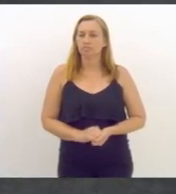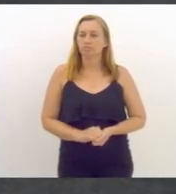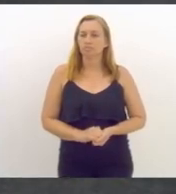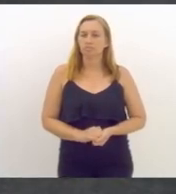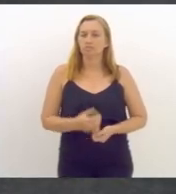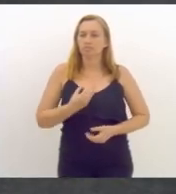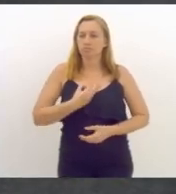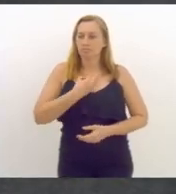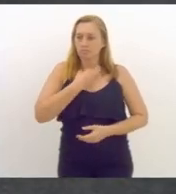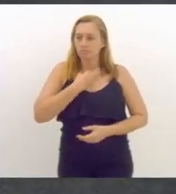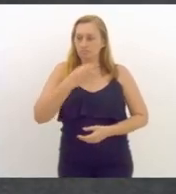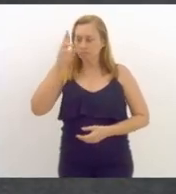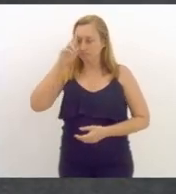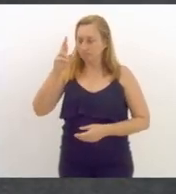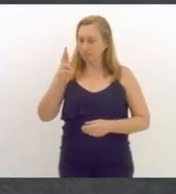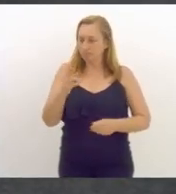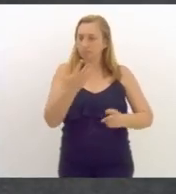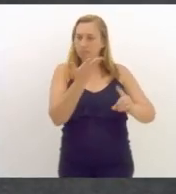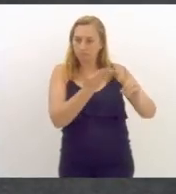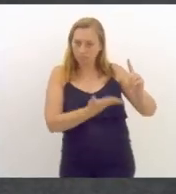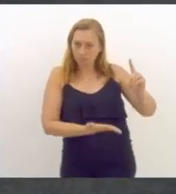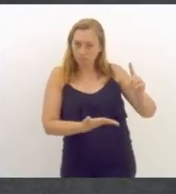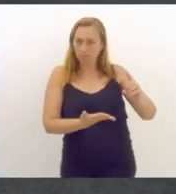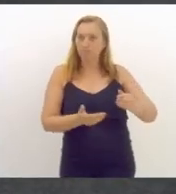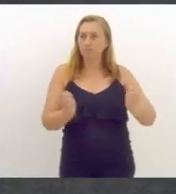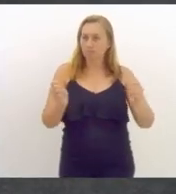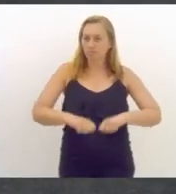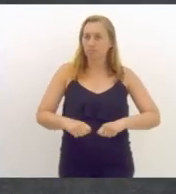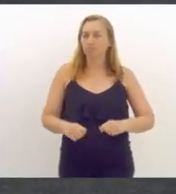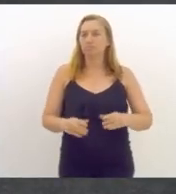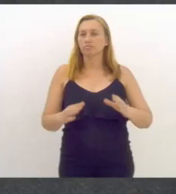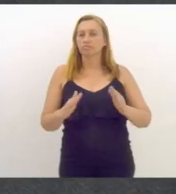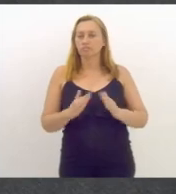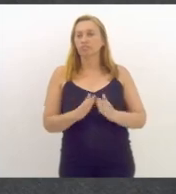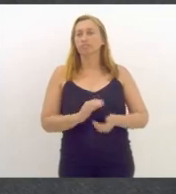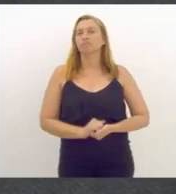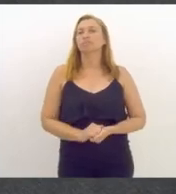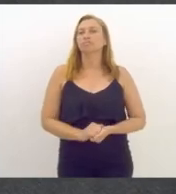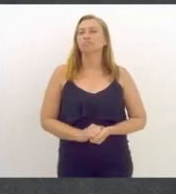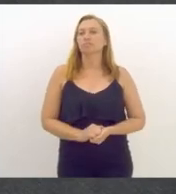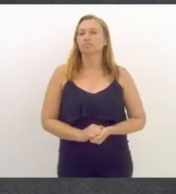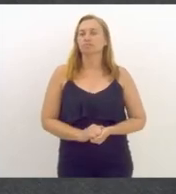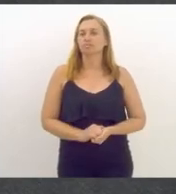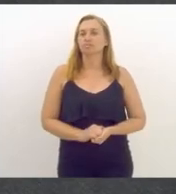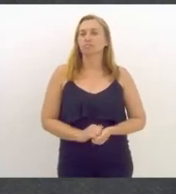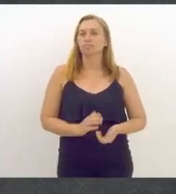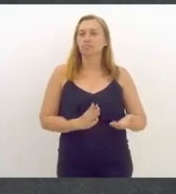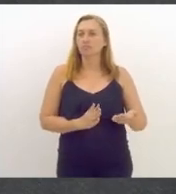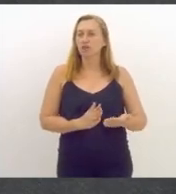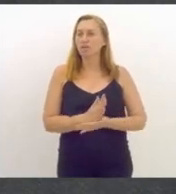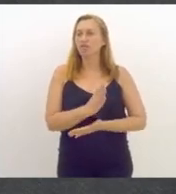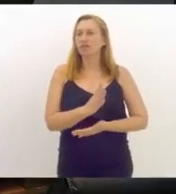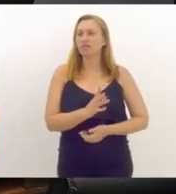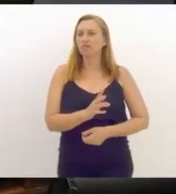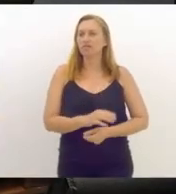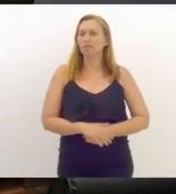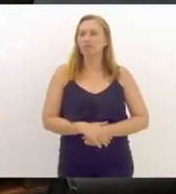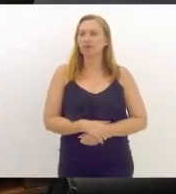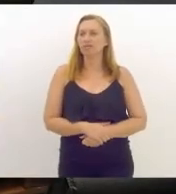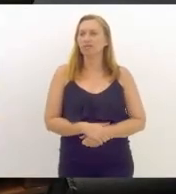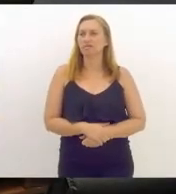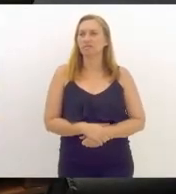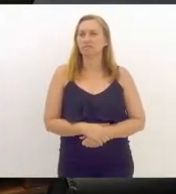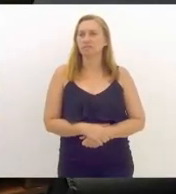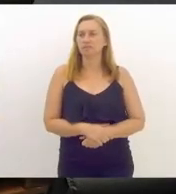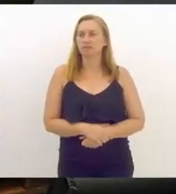que vossa excelência com muita competência colocou aqui dentro da casa e foi aprovado senhor